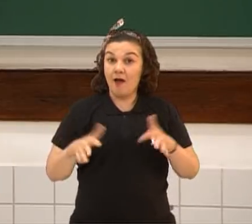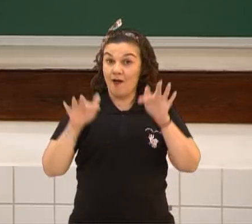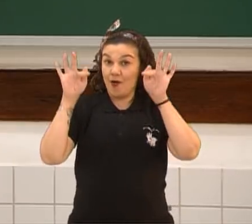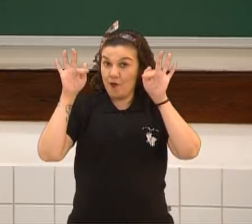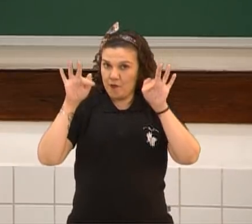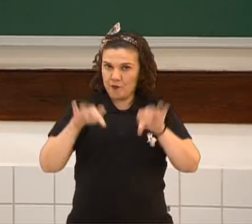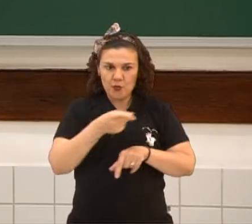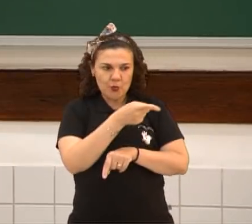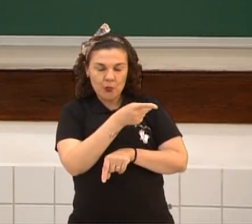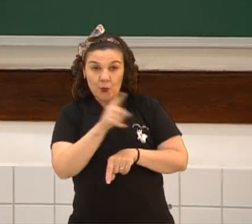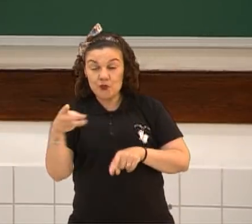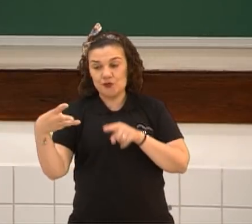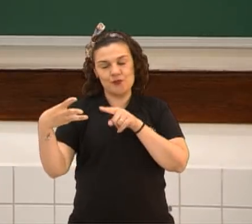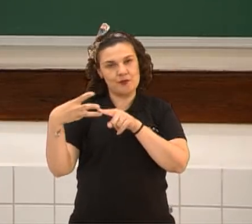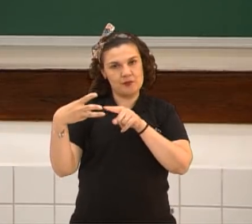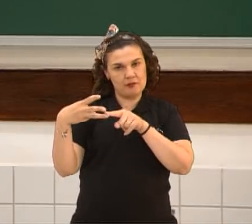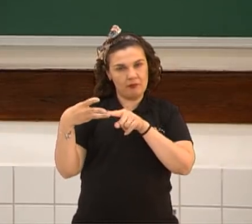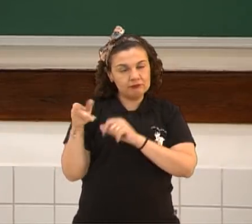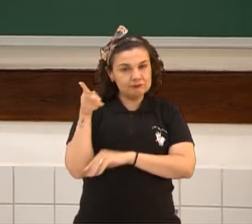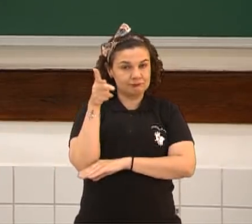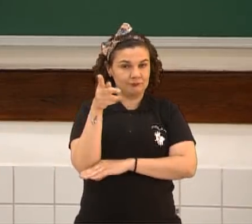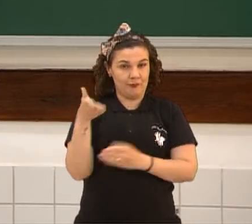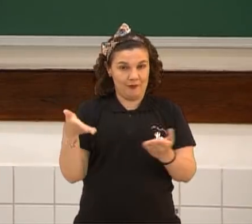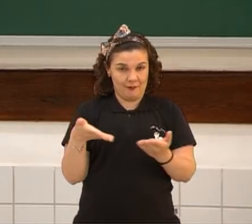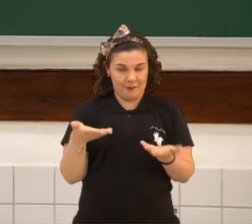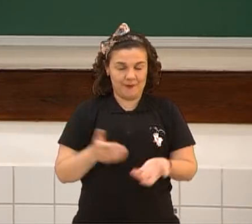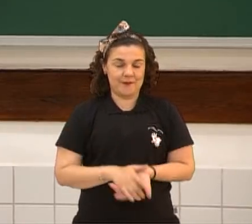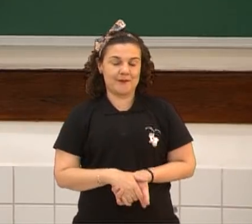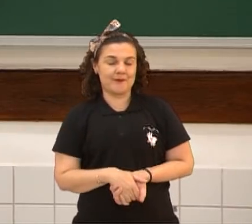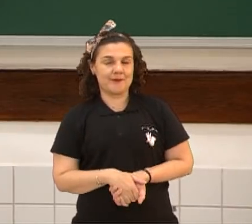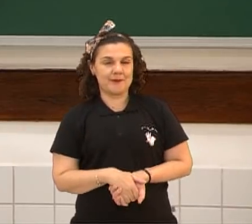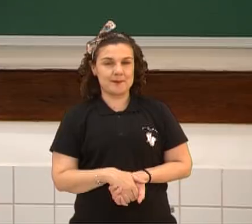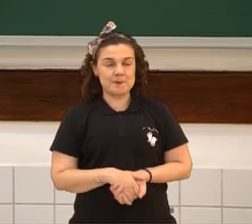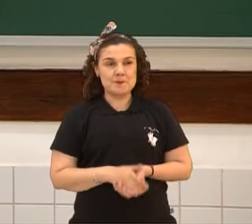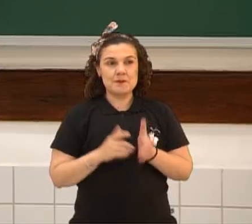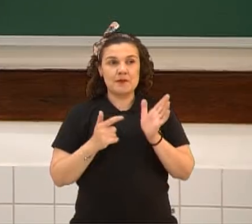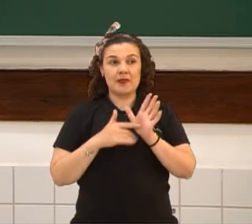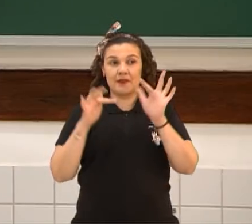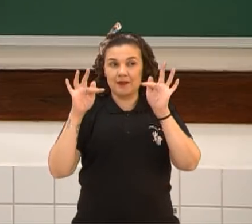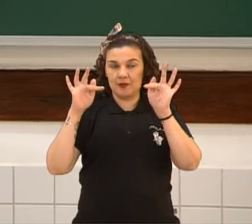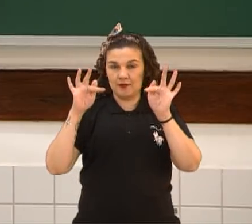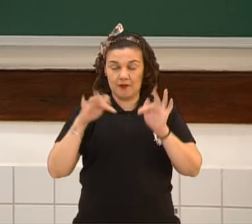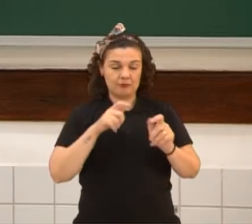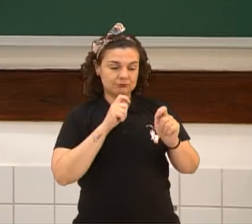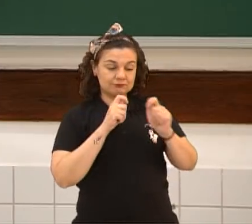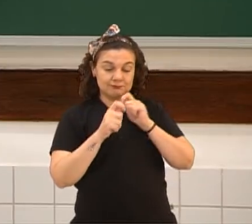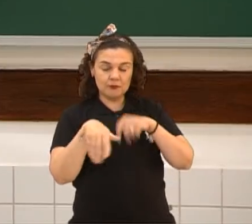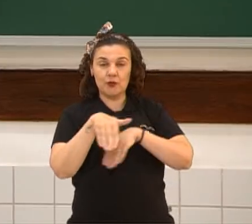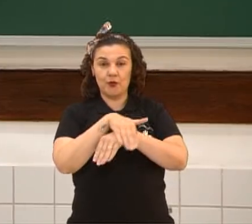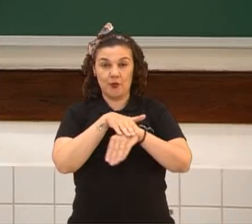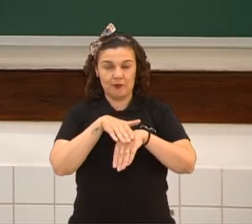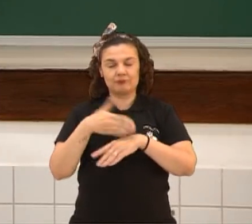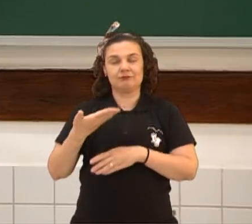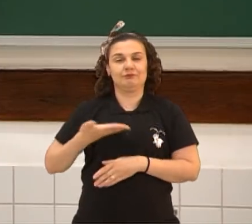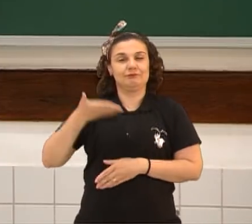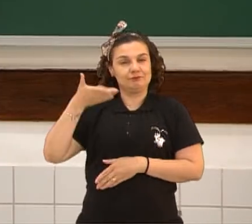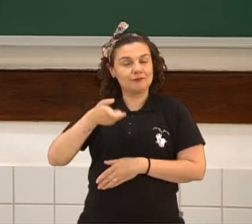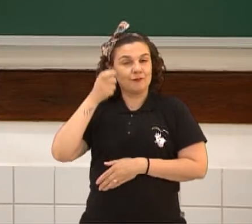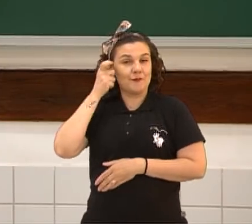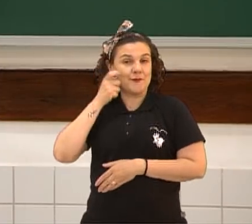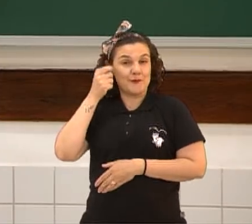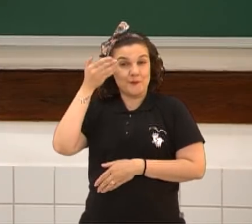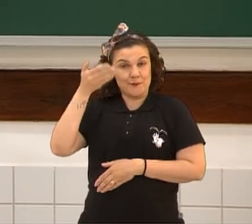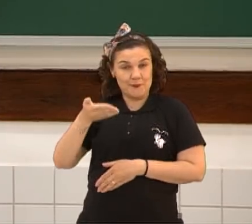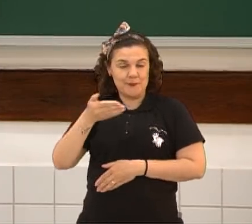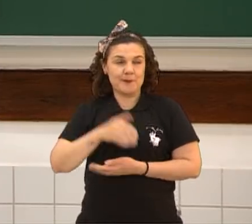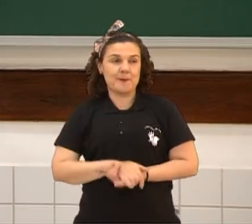temos a terceira parte, né, o último vídeo da aula de hoje, que terminamos a entrevista falando com o Fúvio Pacheco, né,